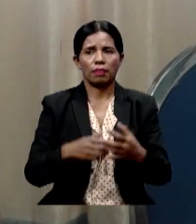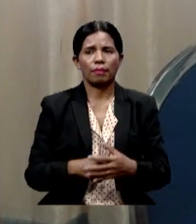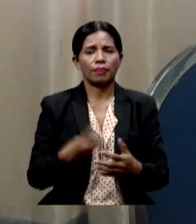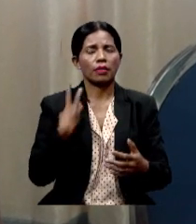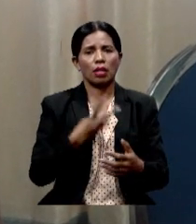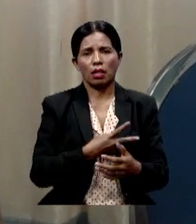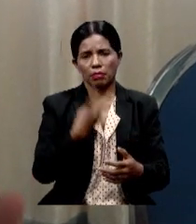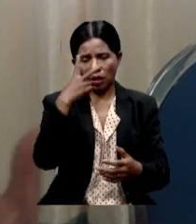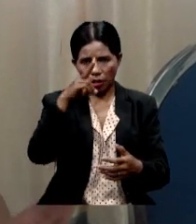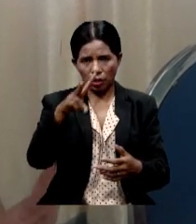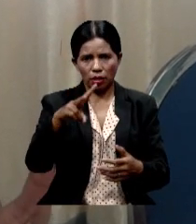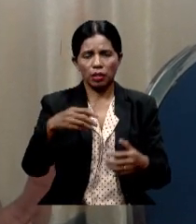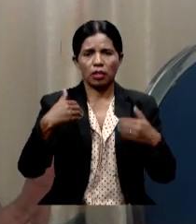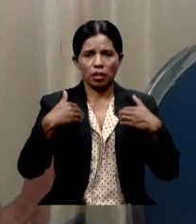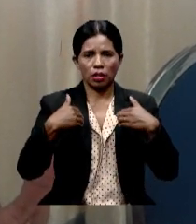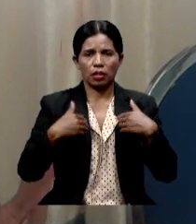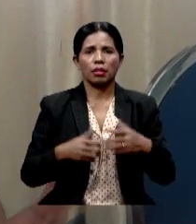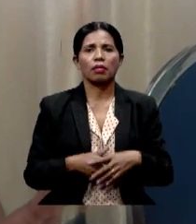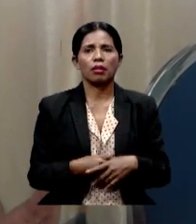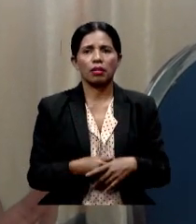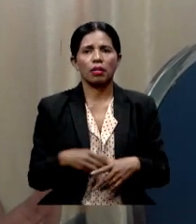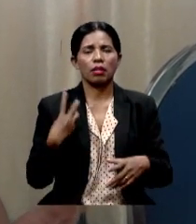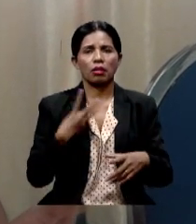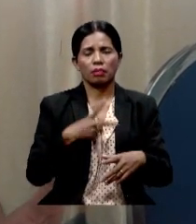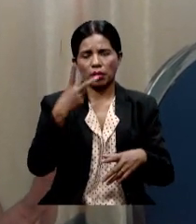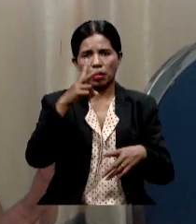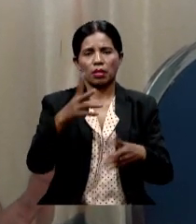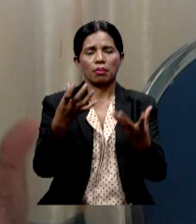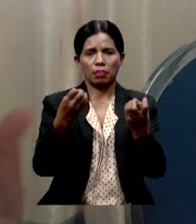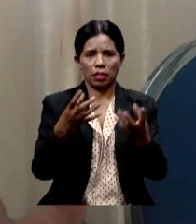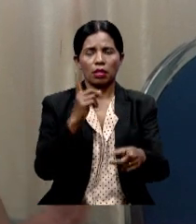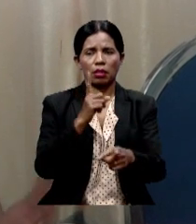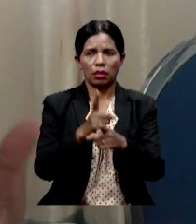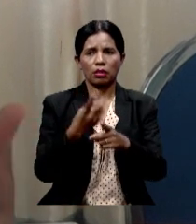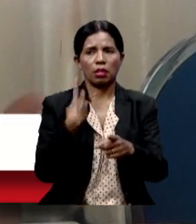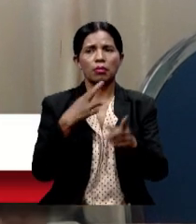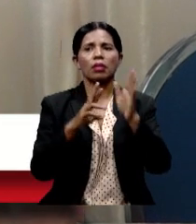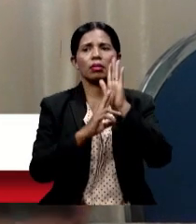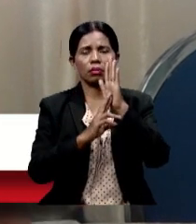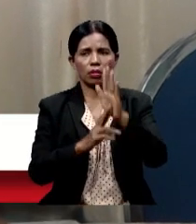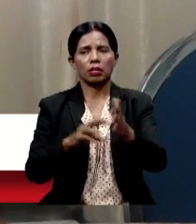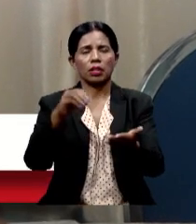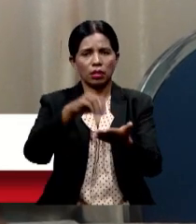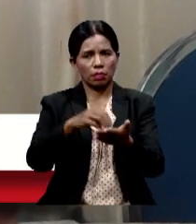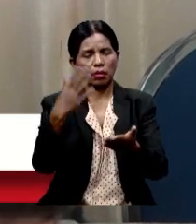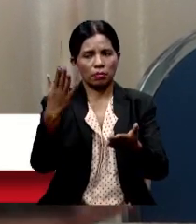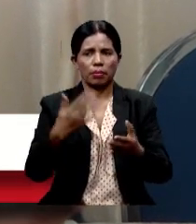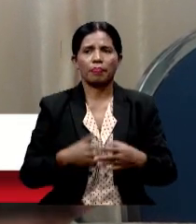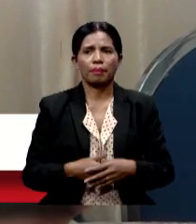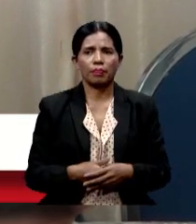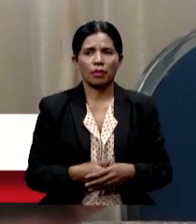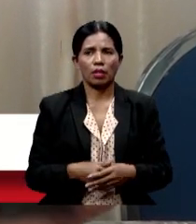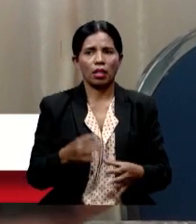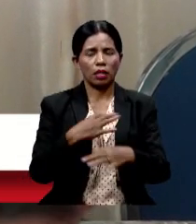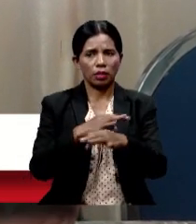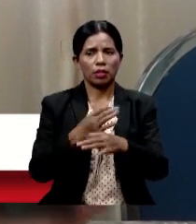rene, ia boa de balo, né, que a minha re, barak tebes, a minha recomendação não está mais, né, a tu hadia